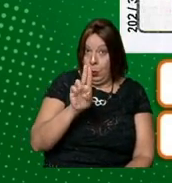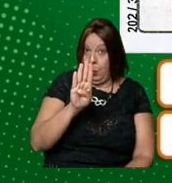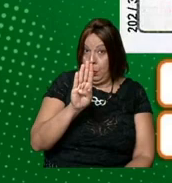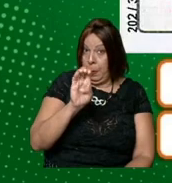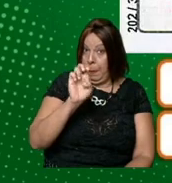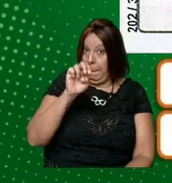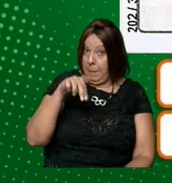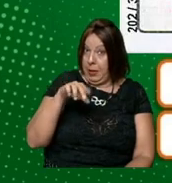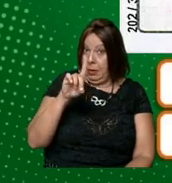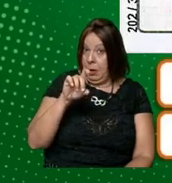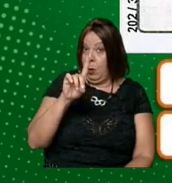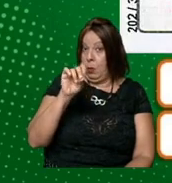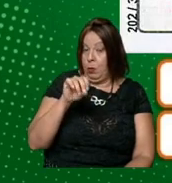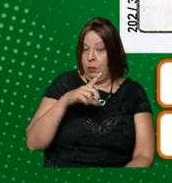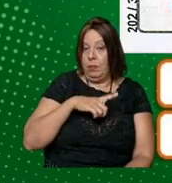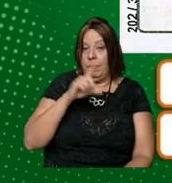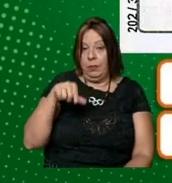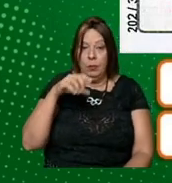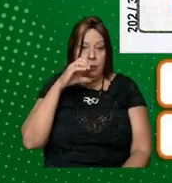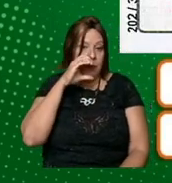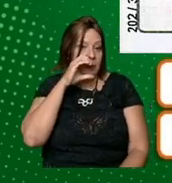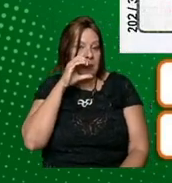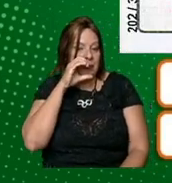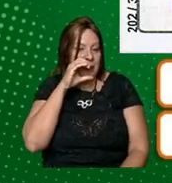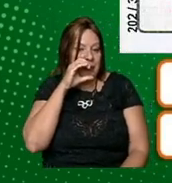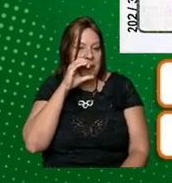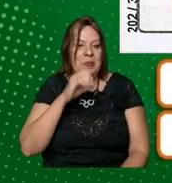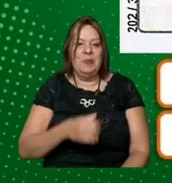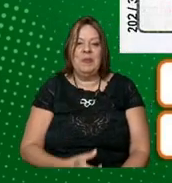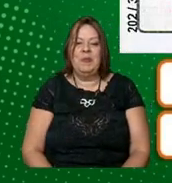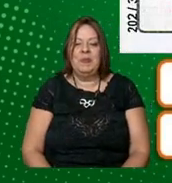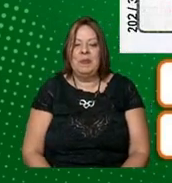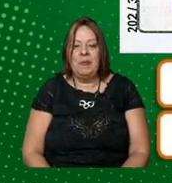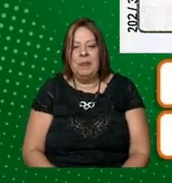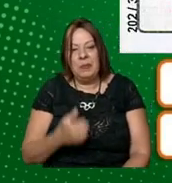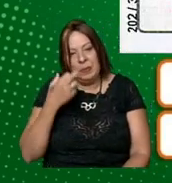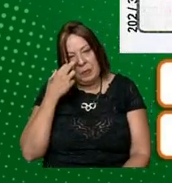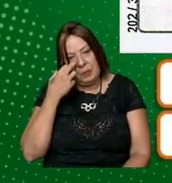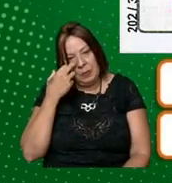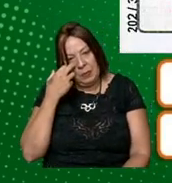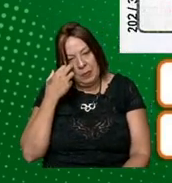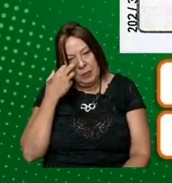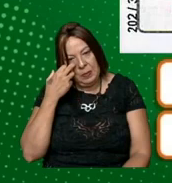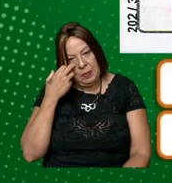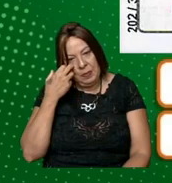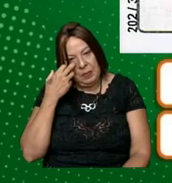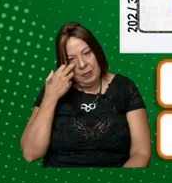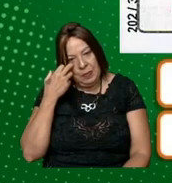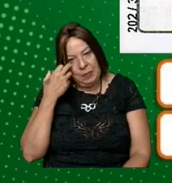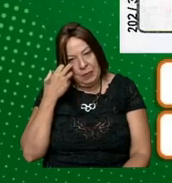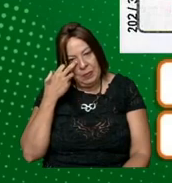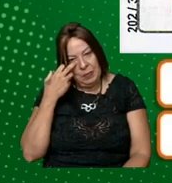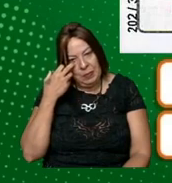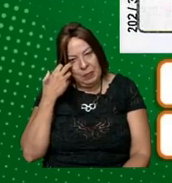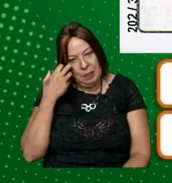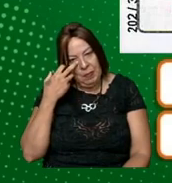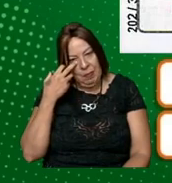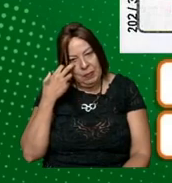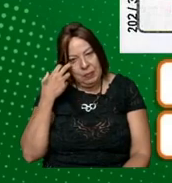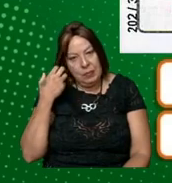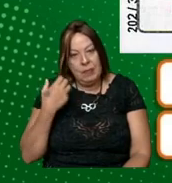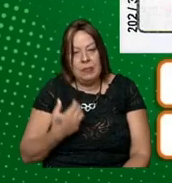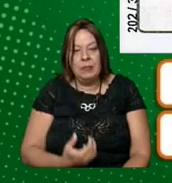Rubenaldo, gente, da cidade de Socorro, tá? Garantiu num ponto grande, né, ponto do